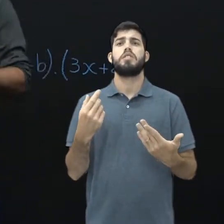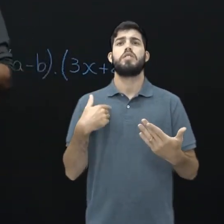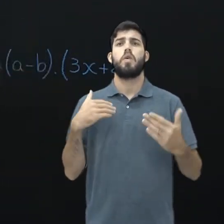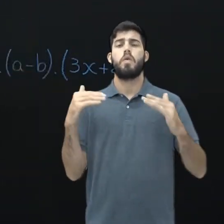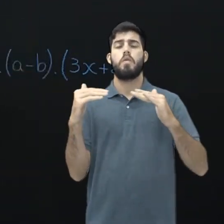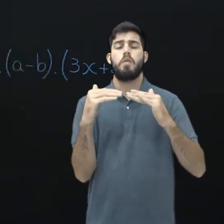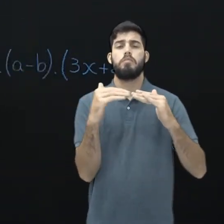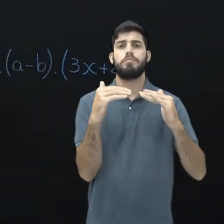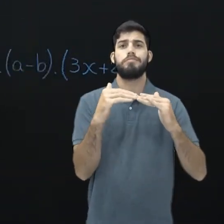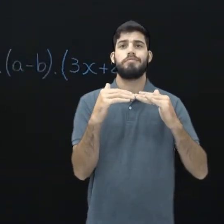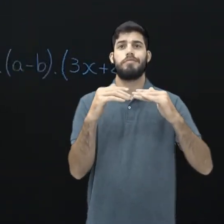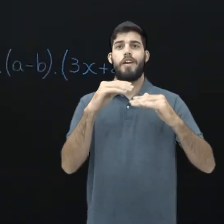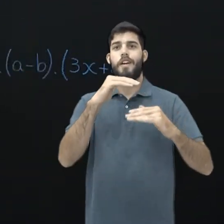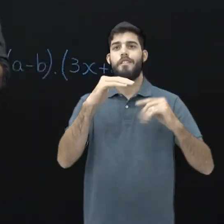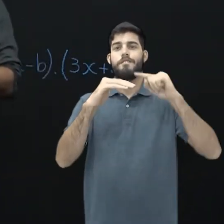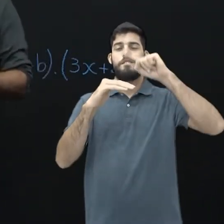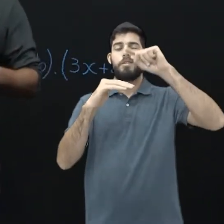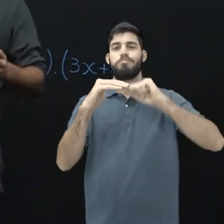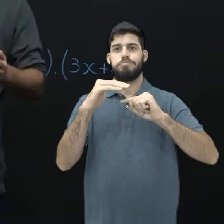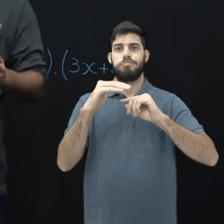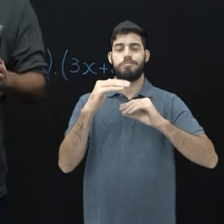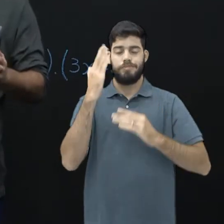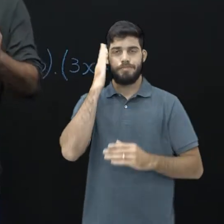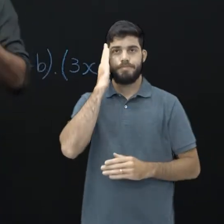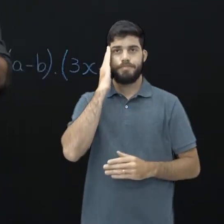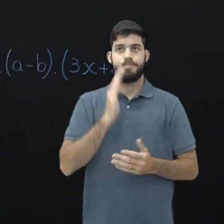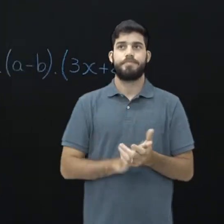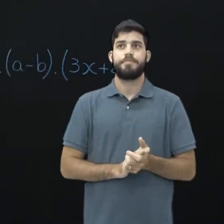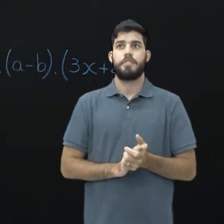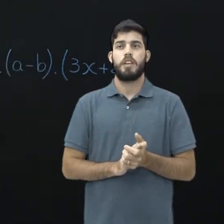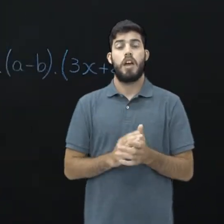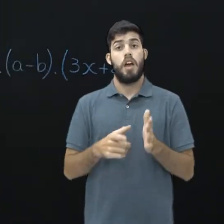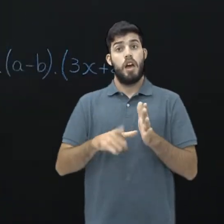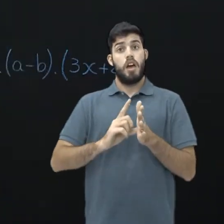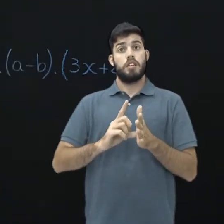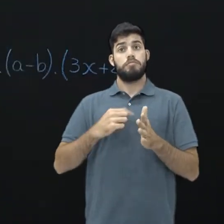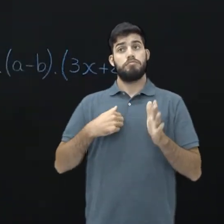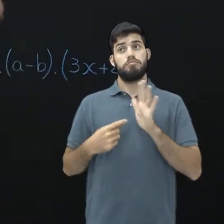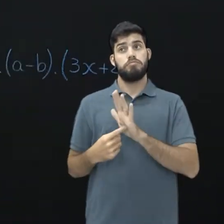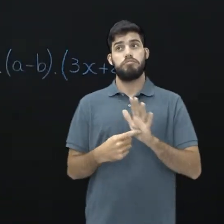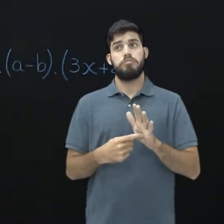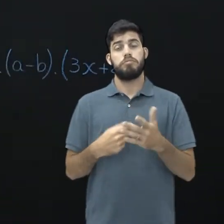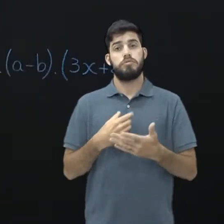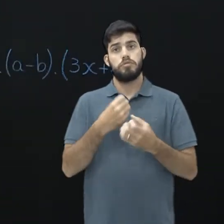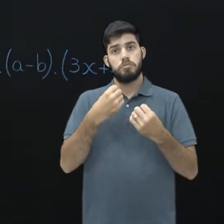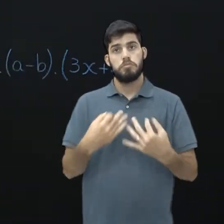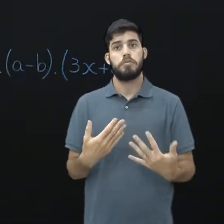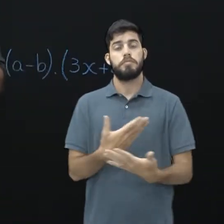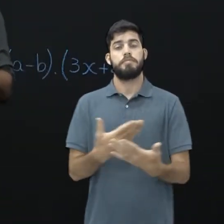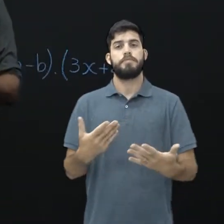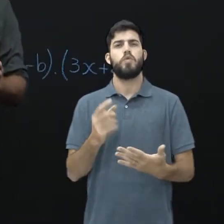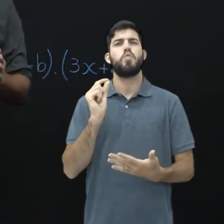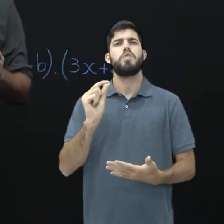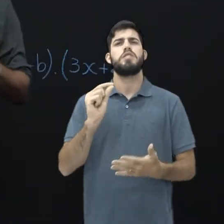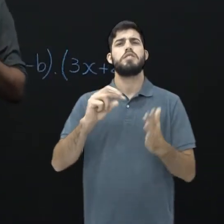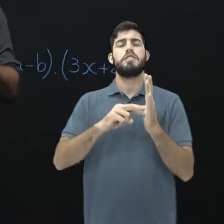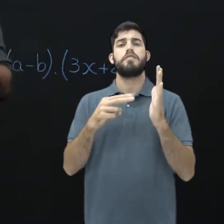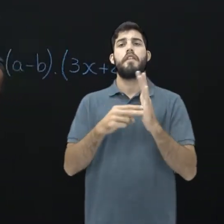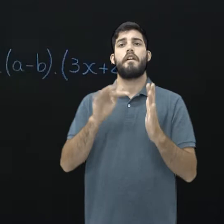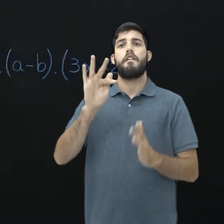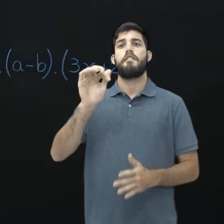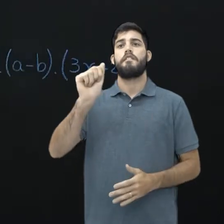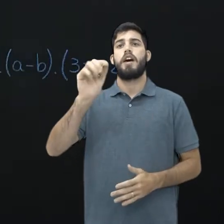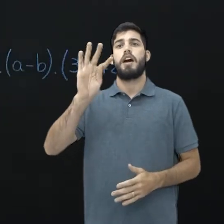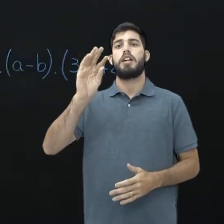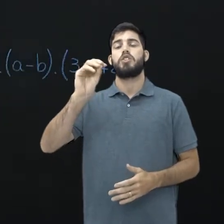de fatoração. Antes de eu te mostrar esses casos, deixa eu te explicar primeiramente o que é fatoração, tá? Fatoração é uma